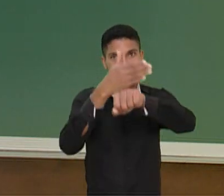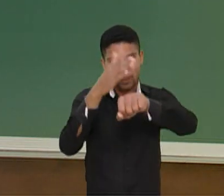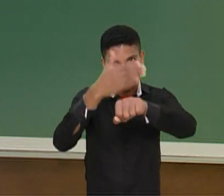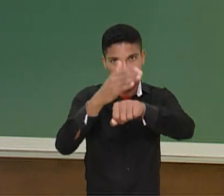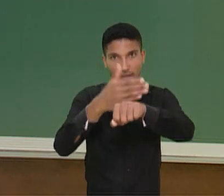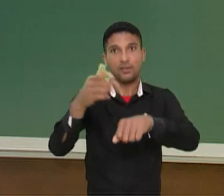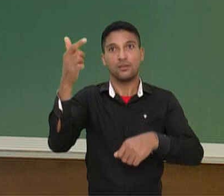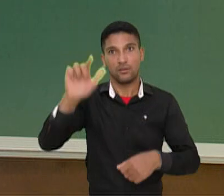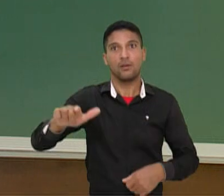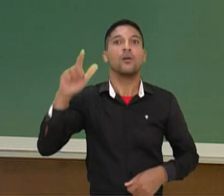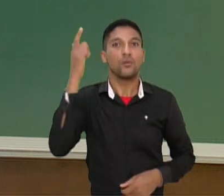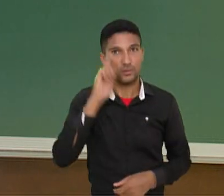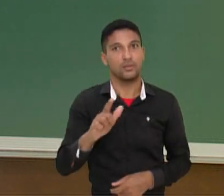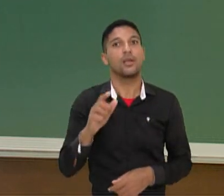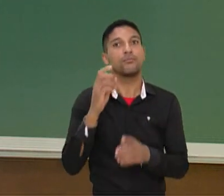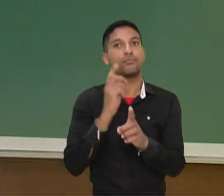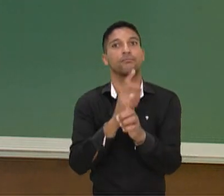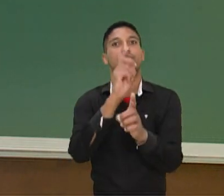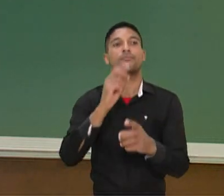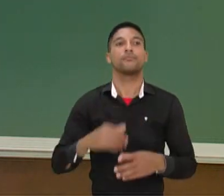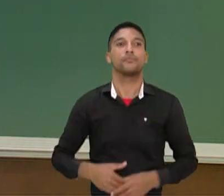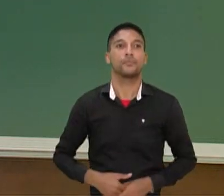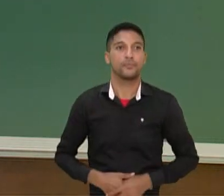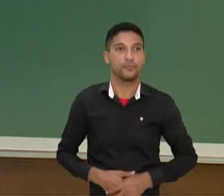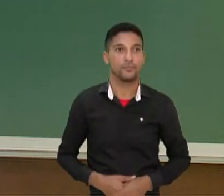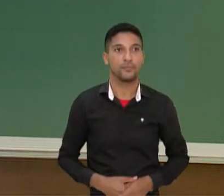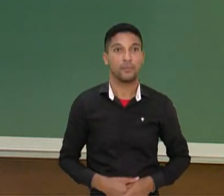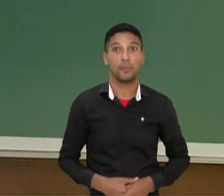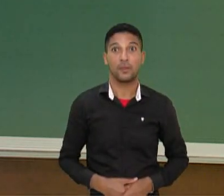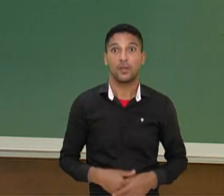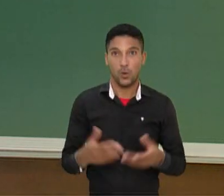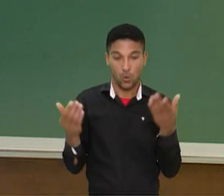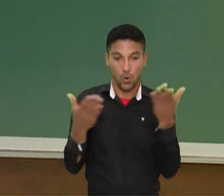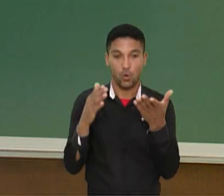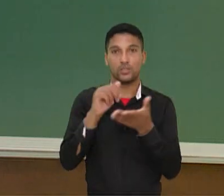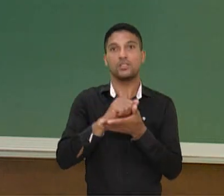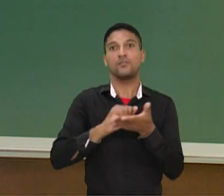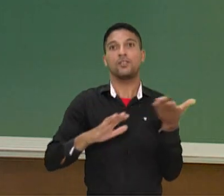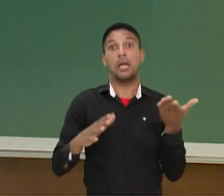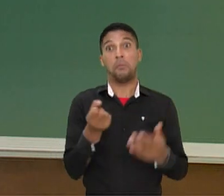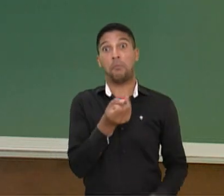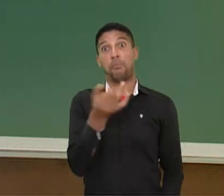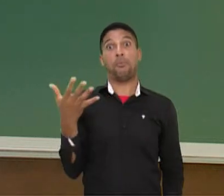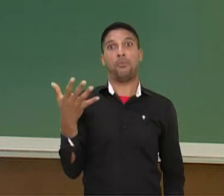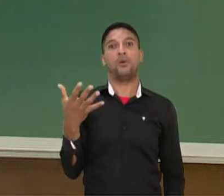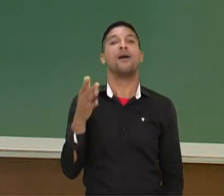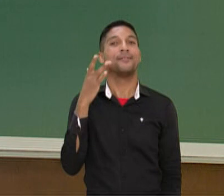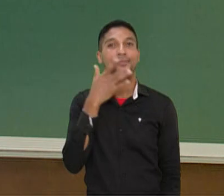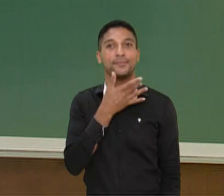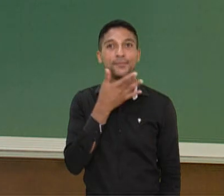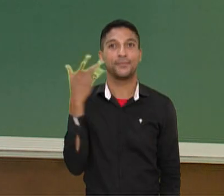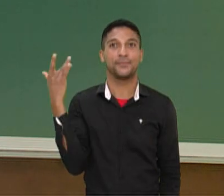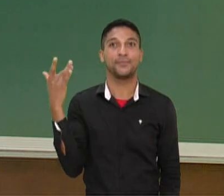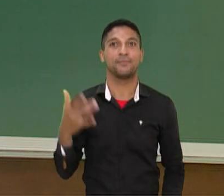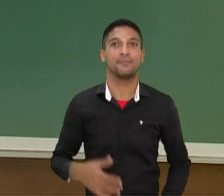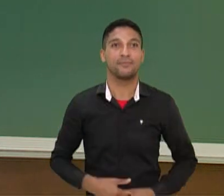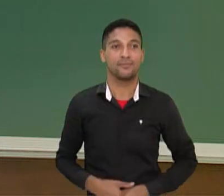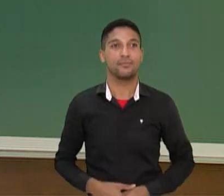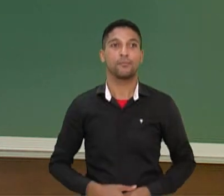acertar, ok? Vamos para o próximo? Cheio de exercício hoje, né? Ai, que delícia! Determine o